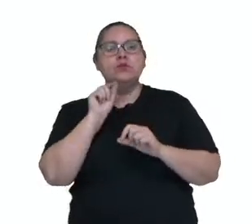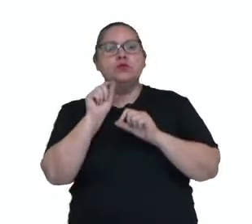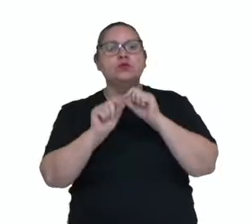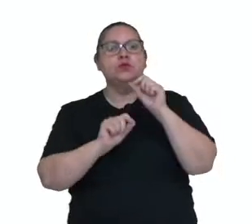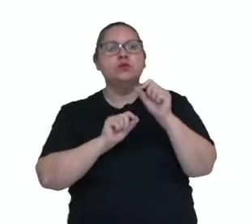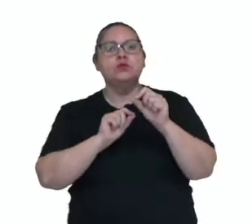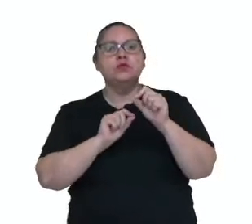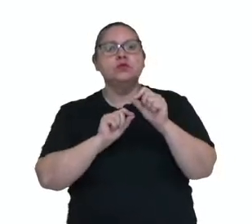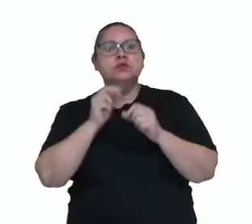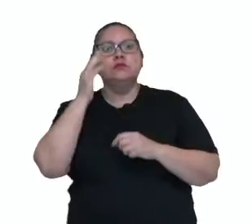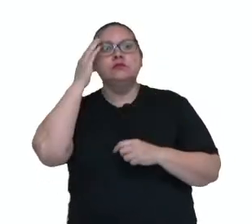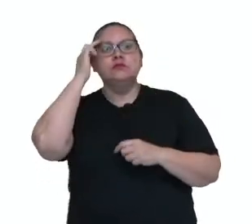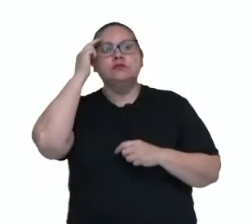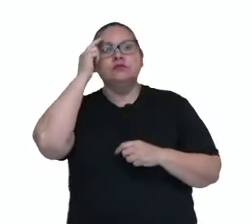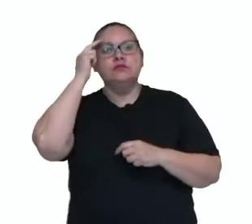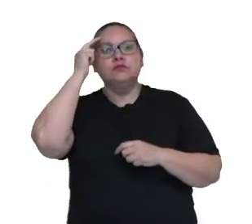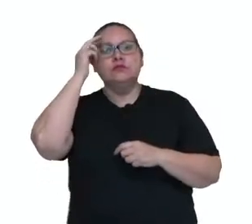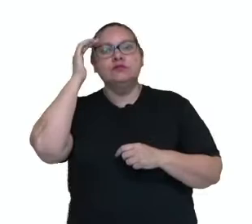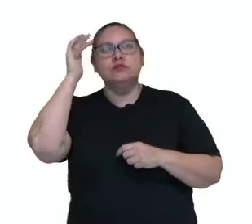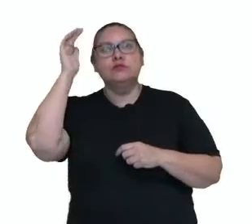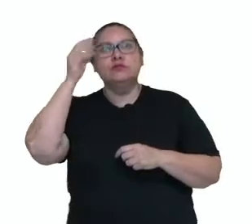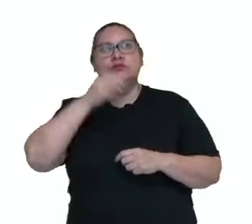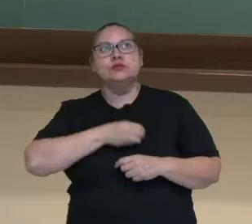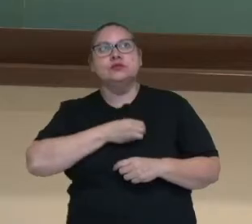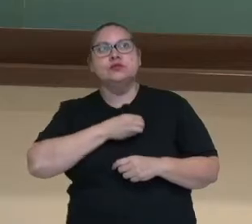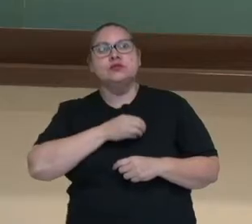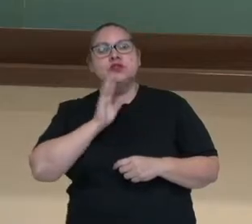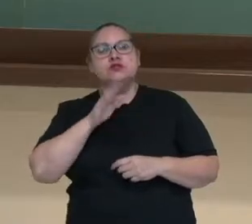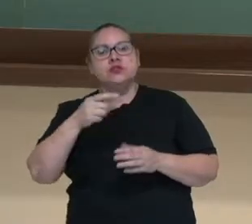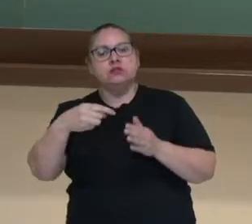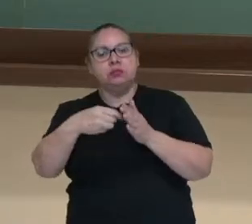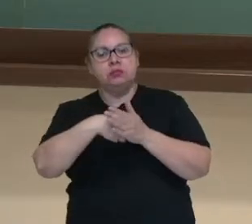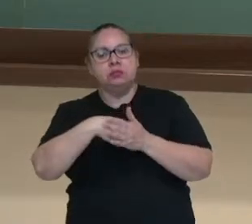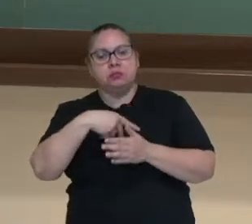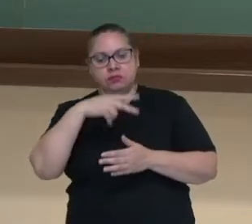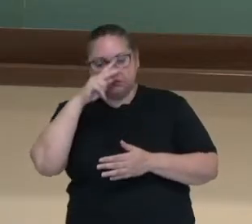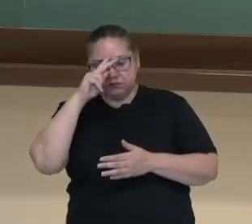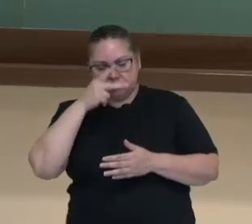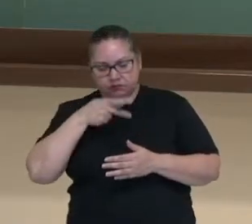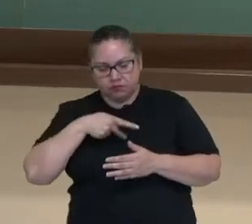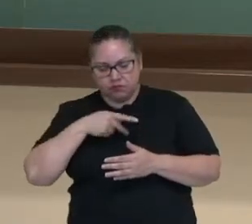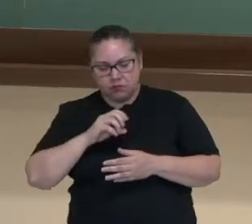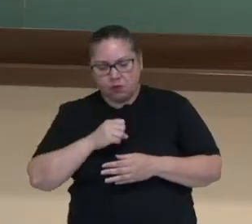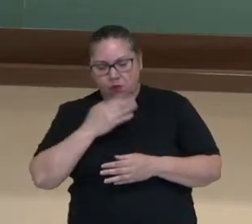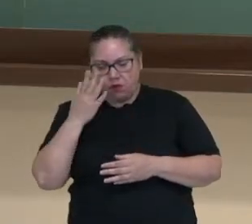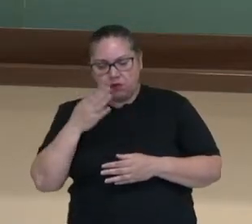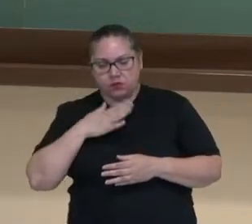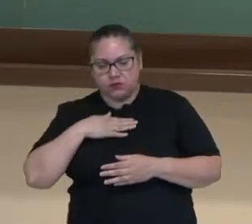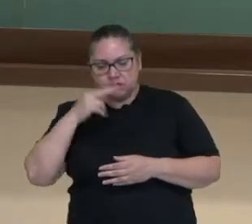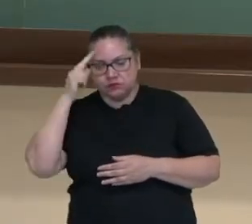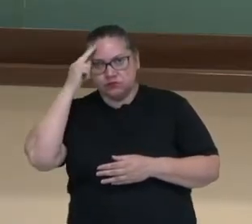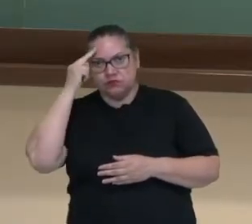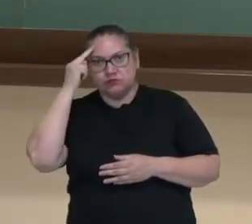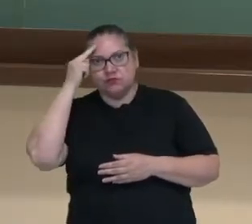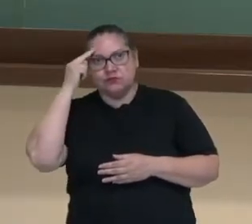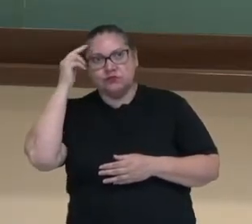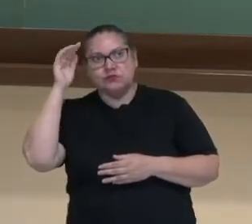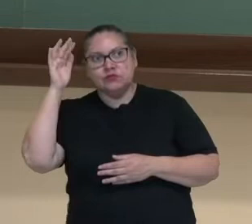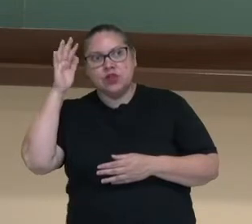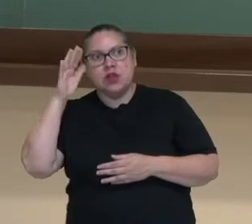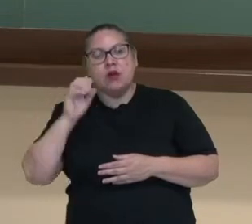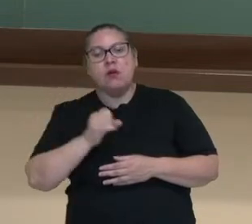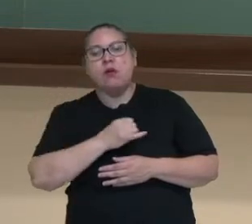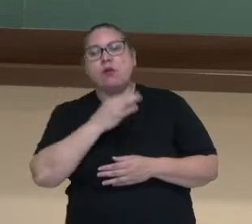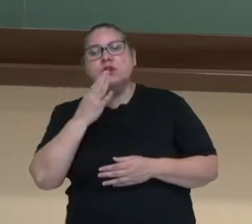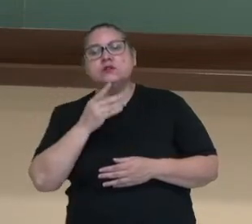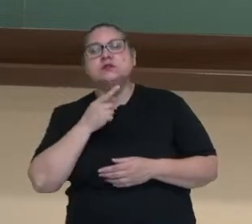você sonha para a sua vida? Já se questionou sobre isso? Quais são os seus sonhos? Quais são